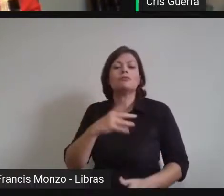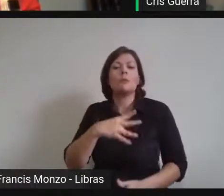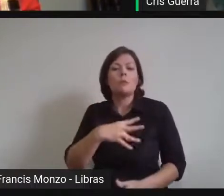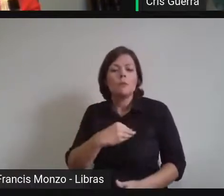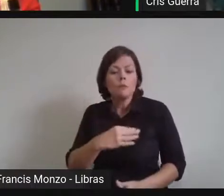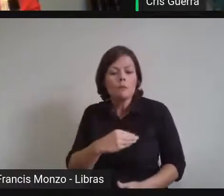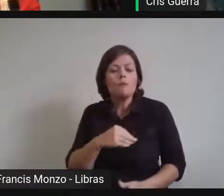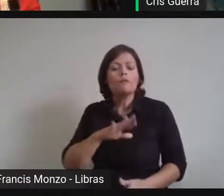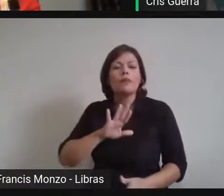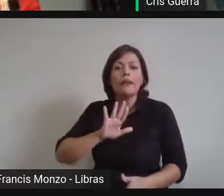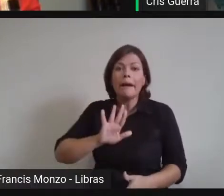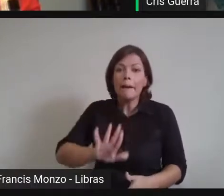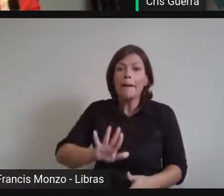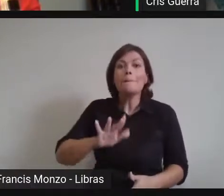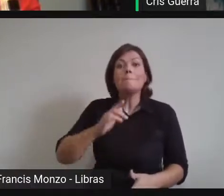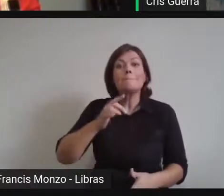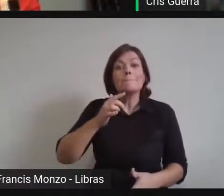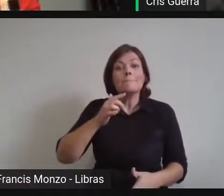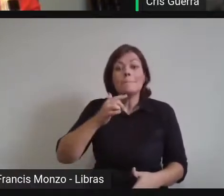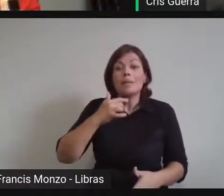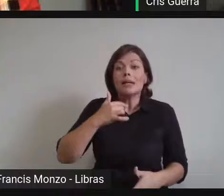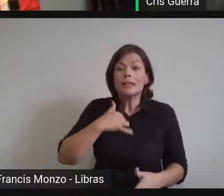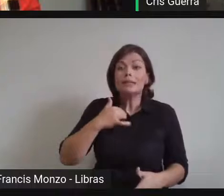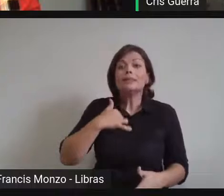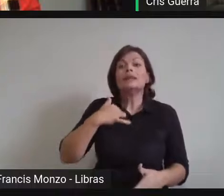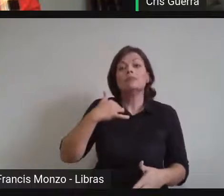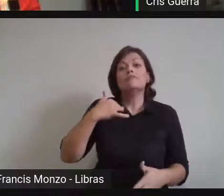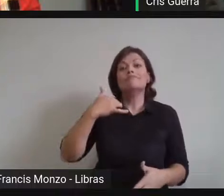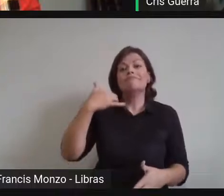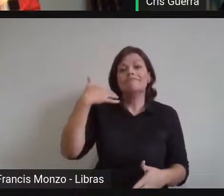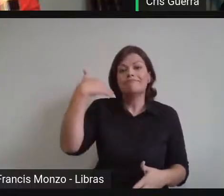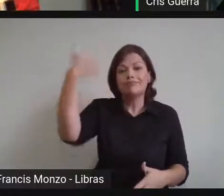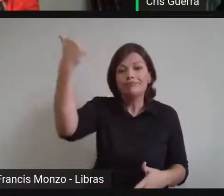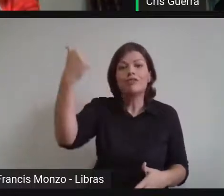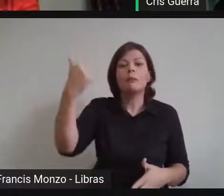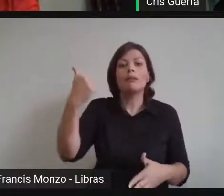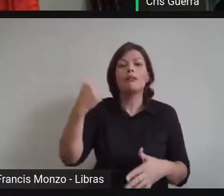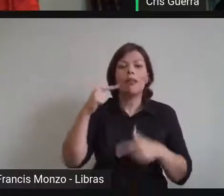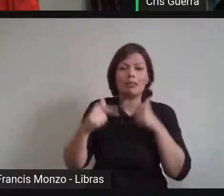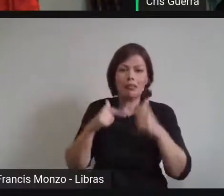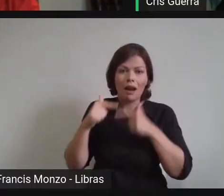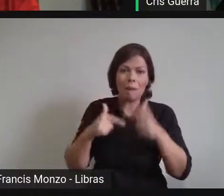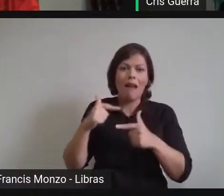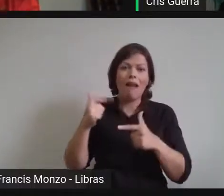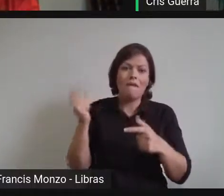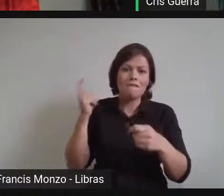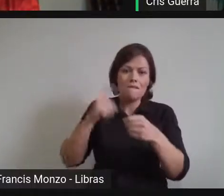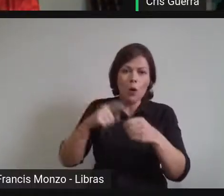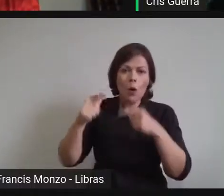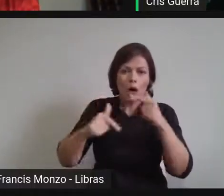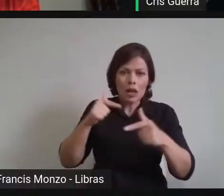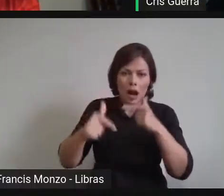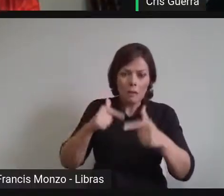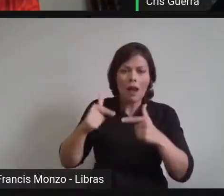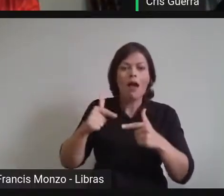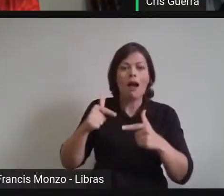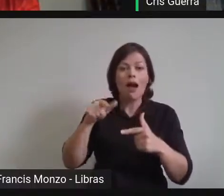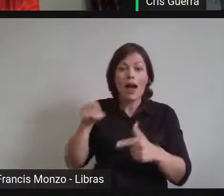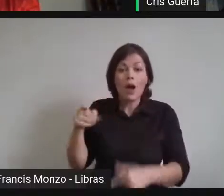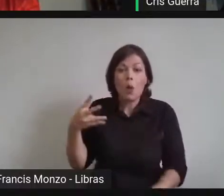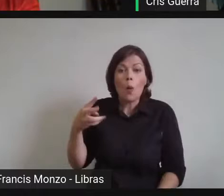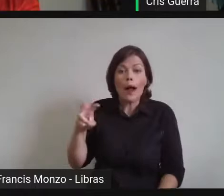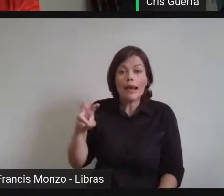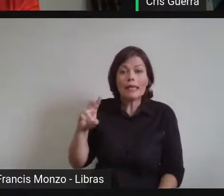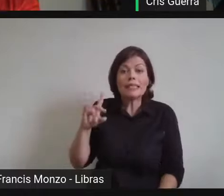e chorando a morte do pai dele. Eu fui chamada com 45 dias, que o Francisco tinha nascido, e a pessoa falou comigo, olha, ou você